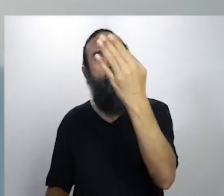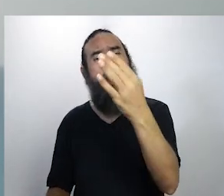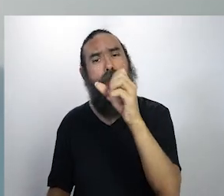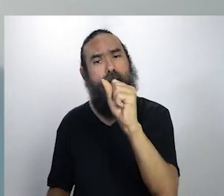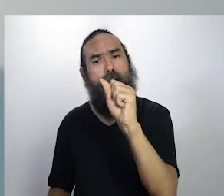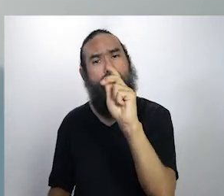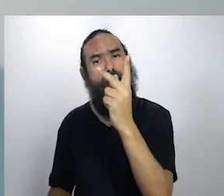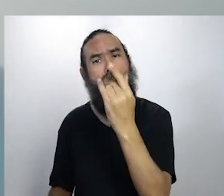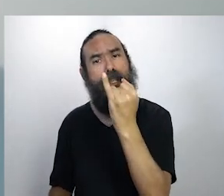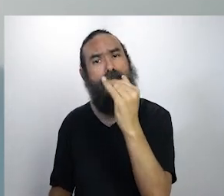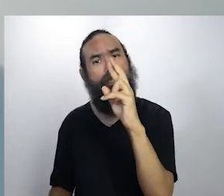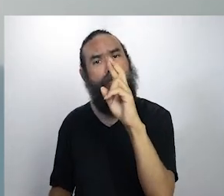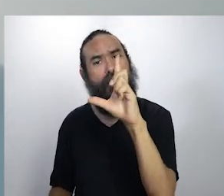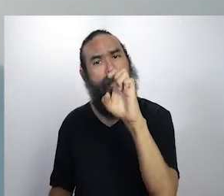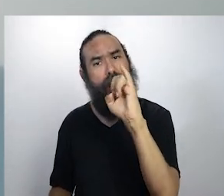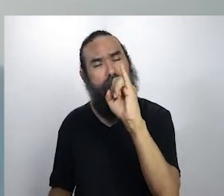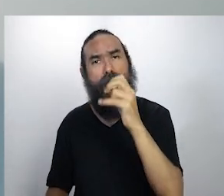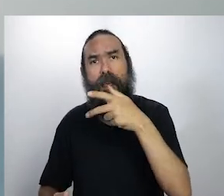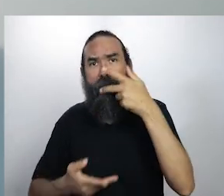da questão da tradição.